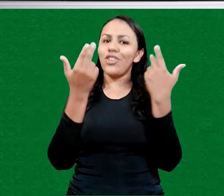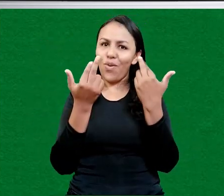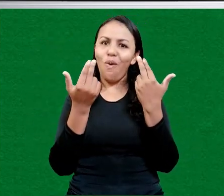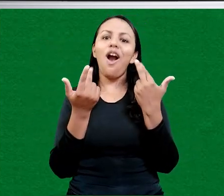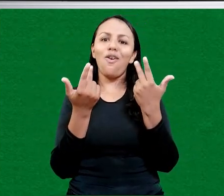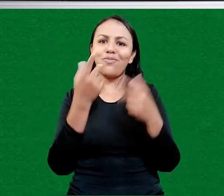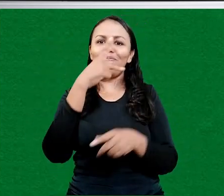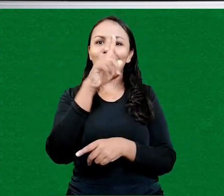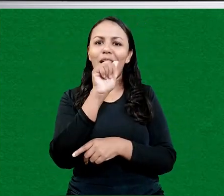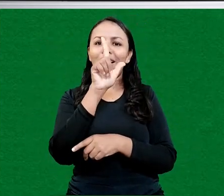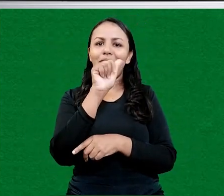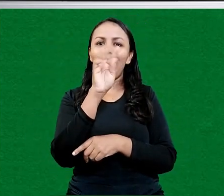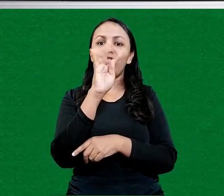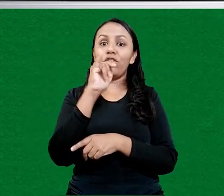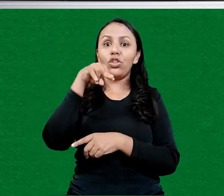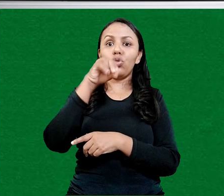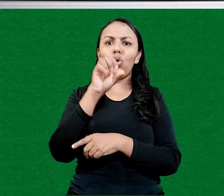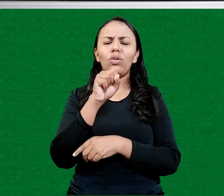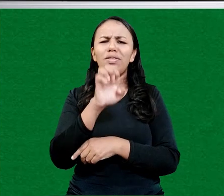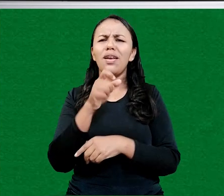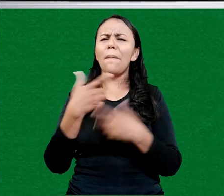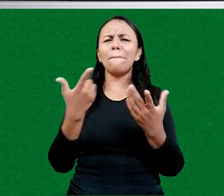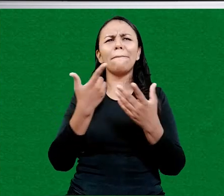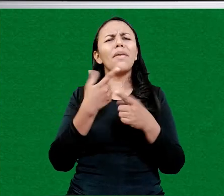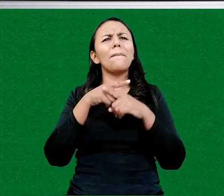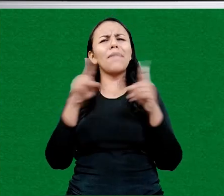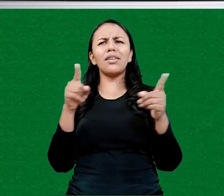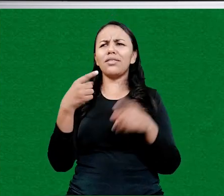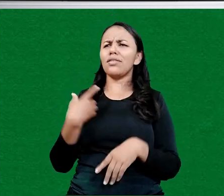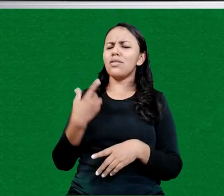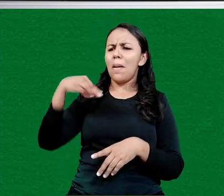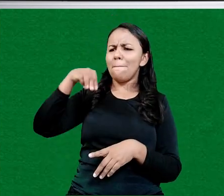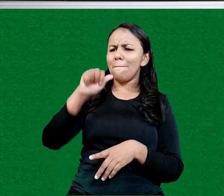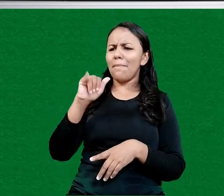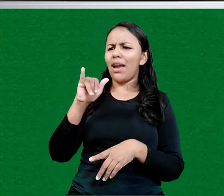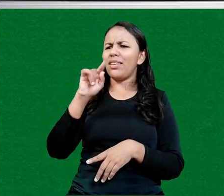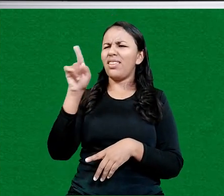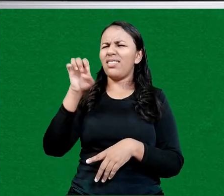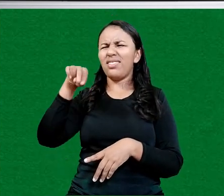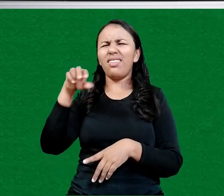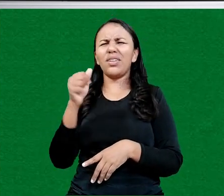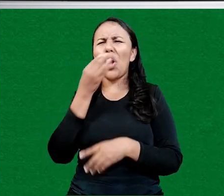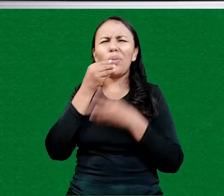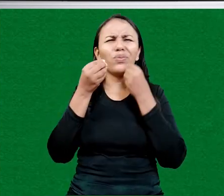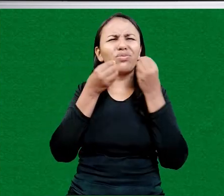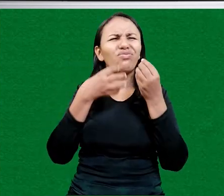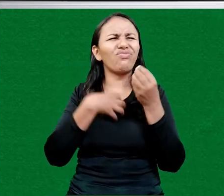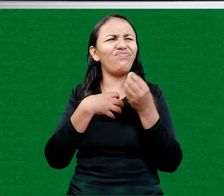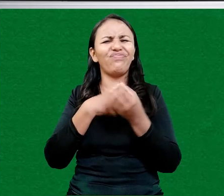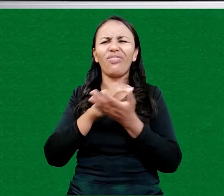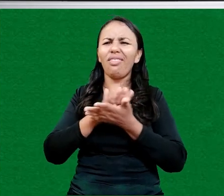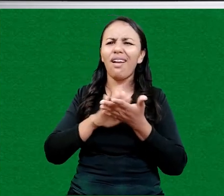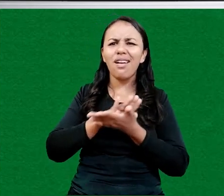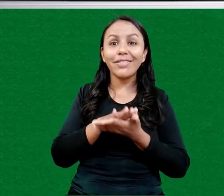da palatinose. Mas, Paulo, a maisena ela é um alimento sem sabor, né? Aí, o que é que